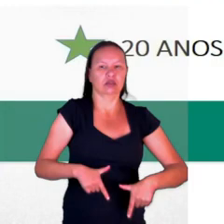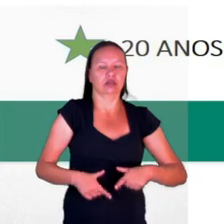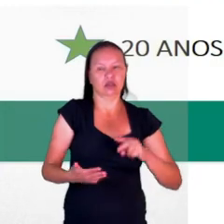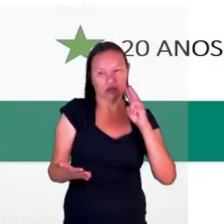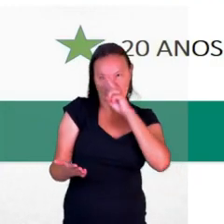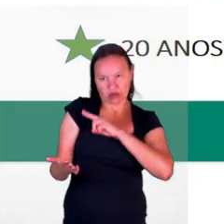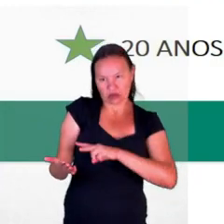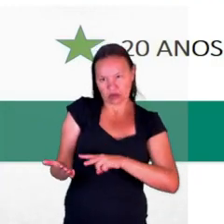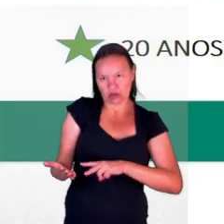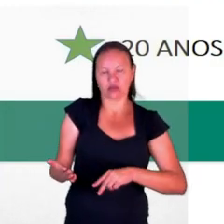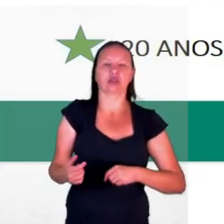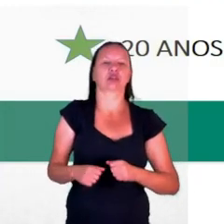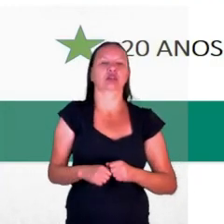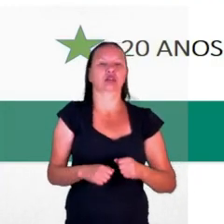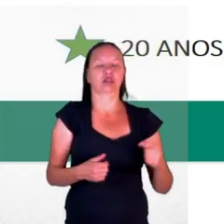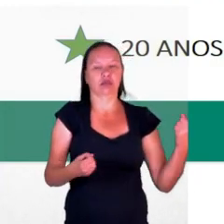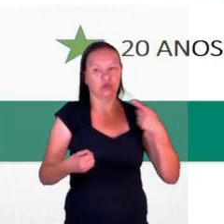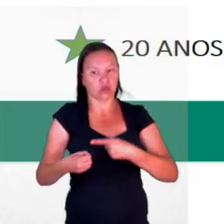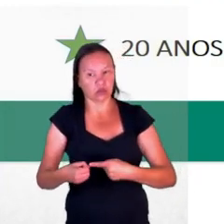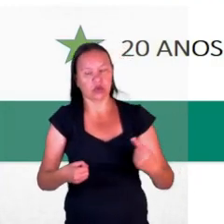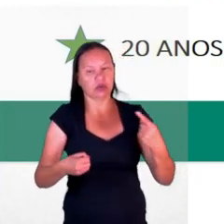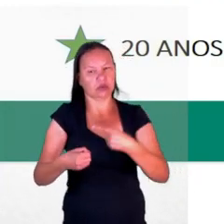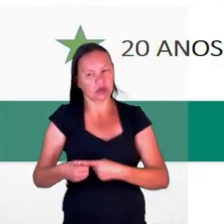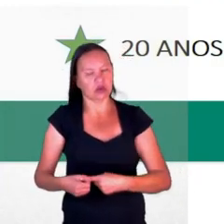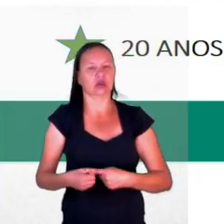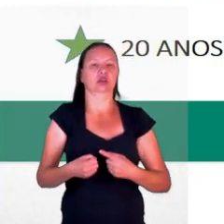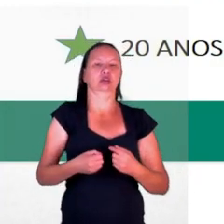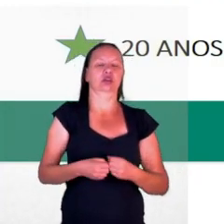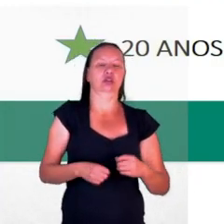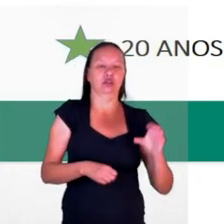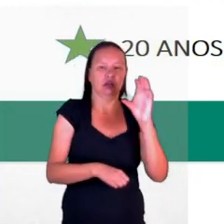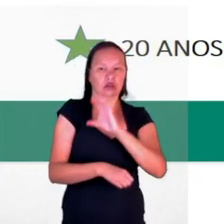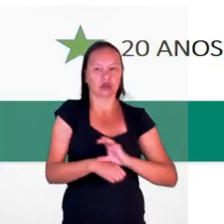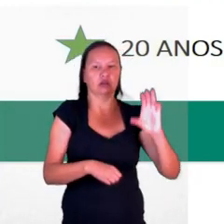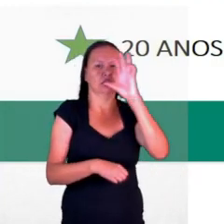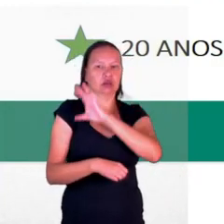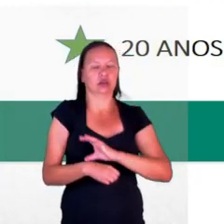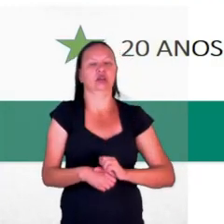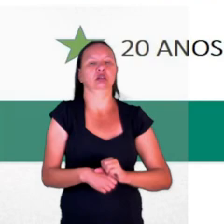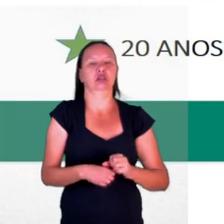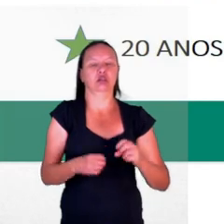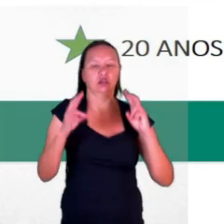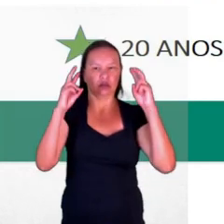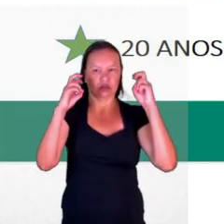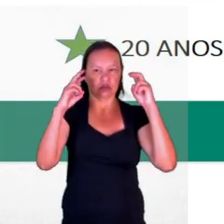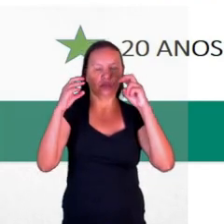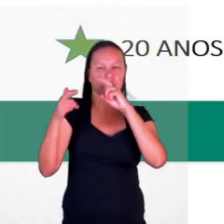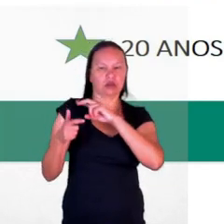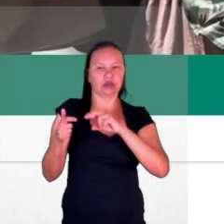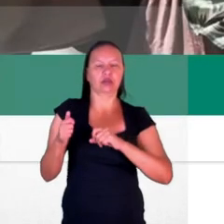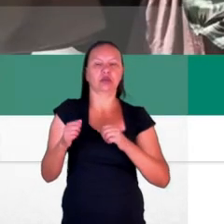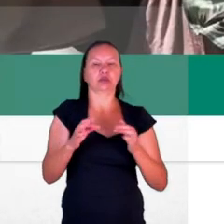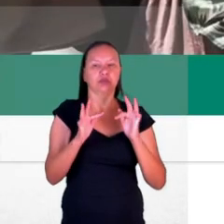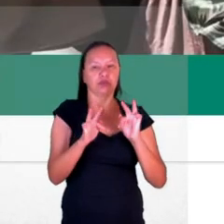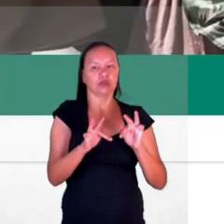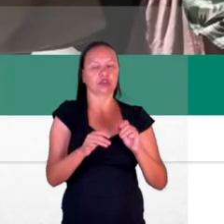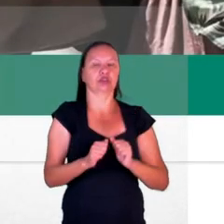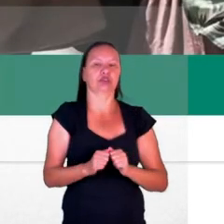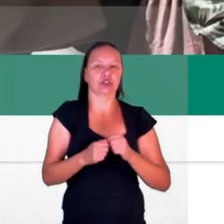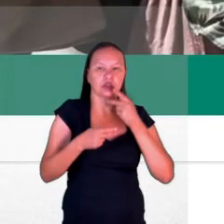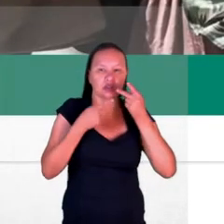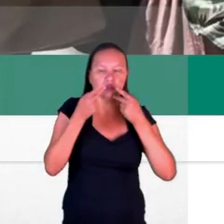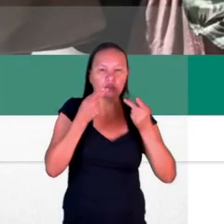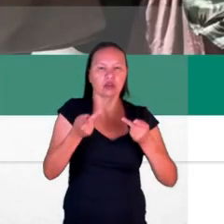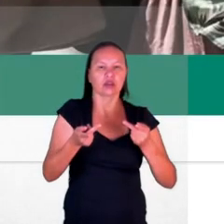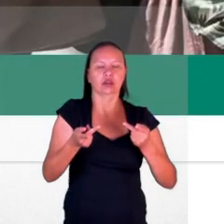para pra perspectiva de implementação dessas diretrizes cumprimento dessas diretrizes e por fim dizer né que acho que defender